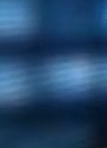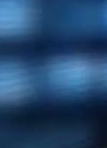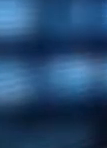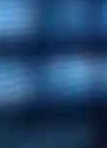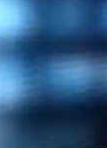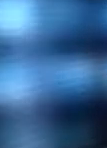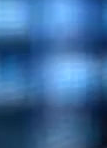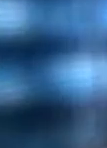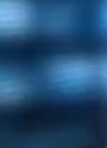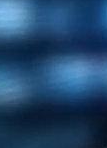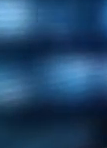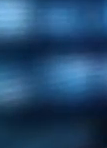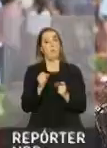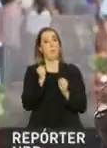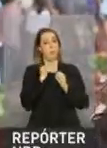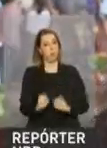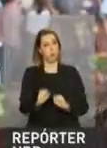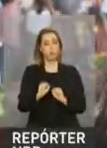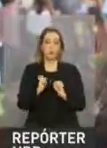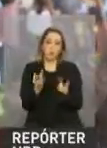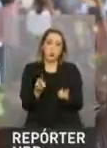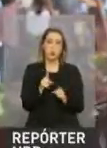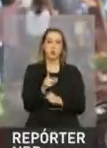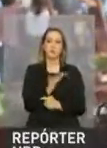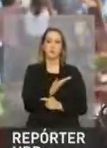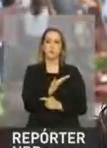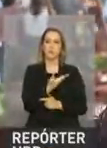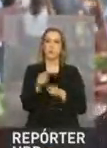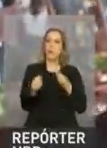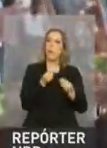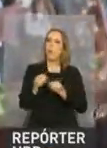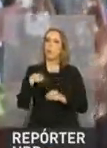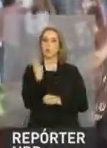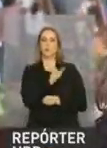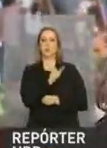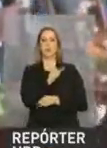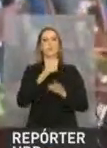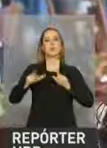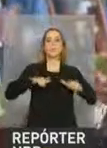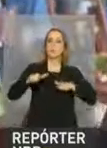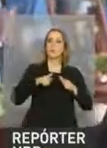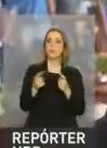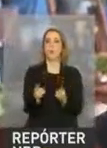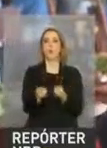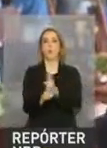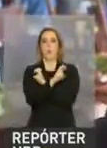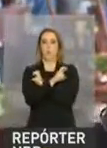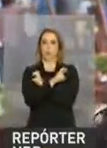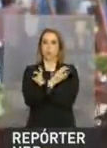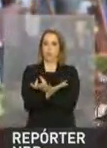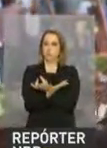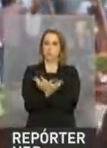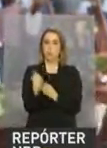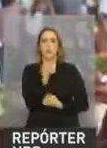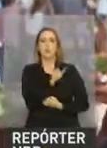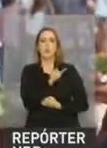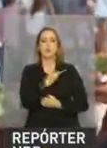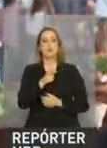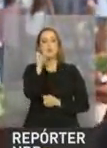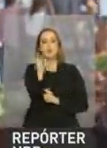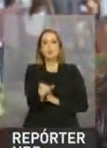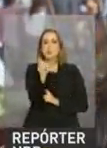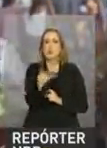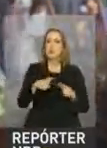segundo o ministério da agricultura como funciona a nossa o controle do agrotóxico é então nós temos técnico